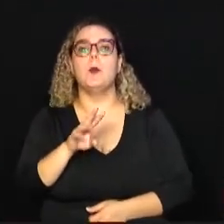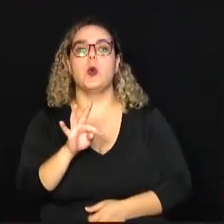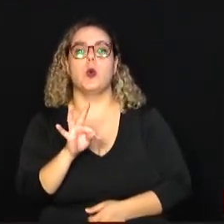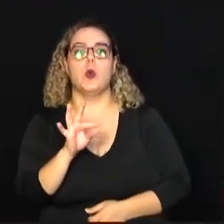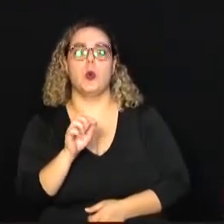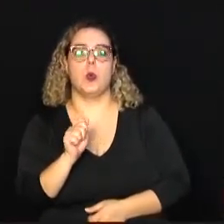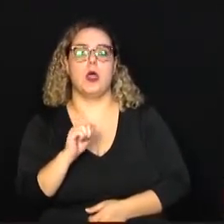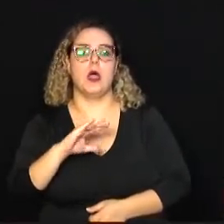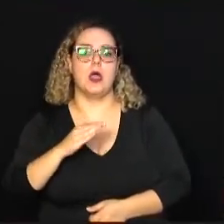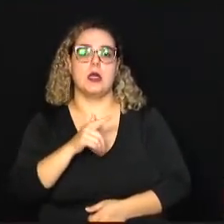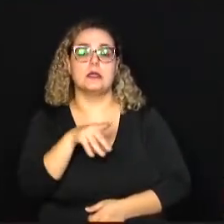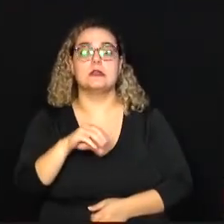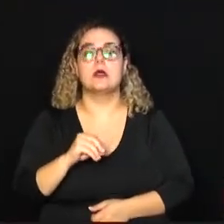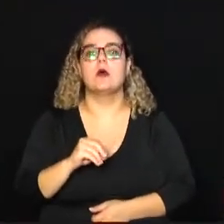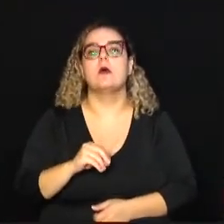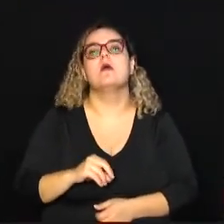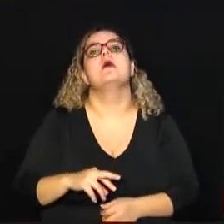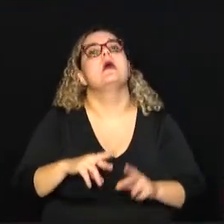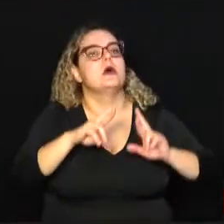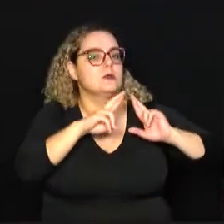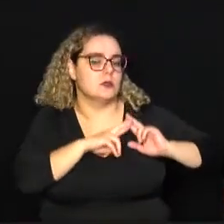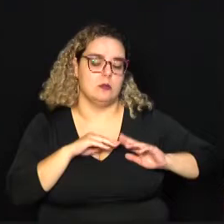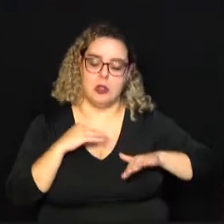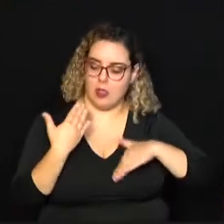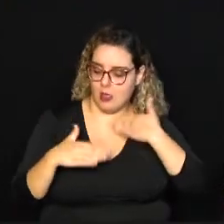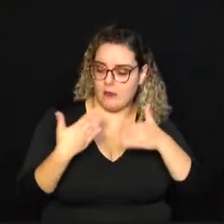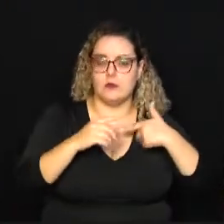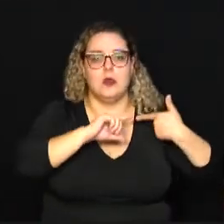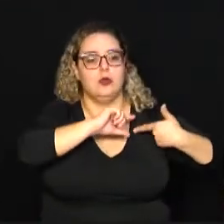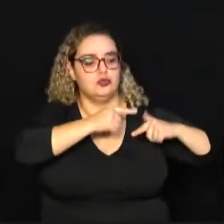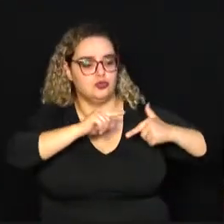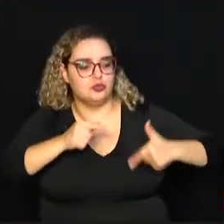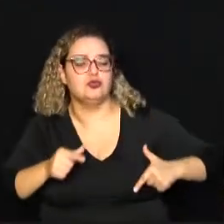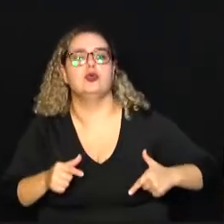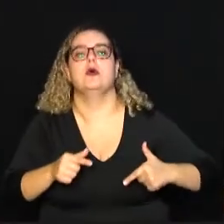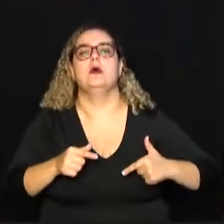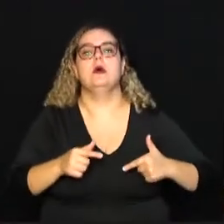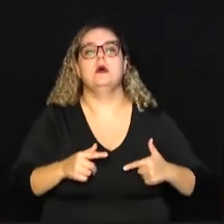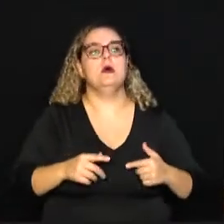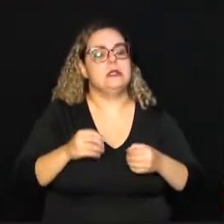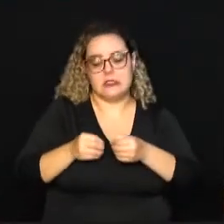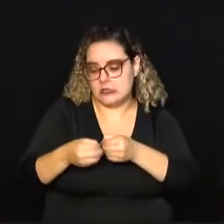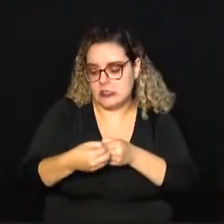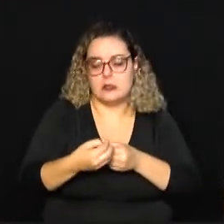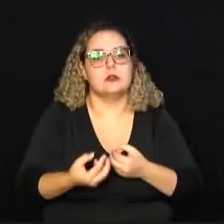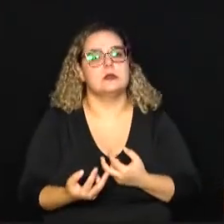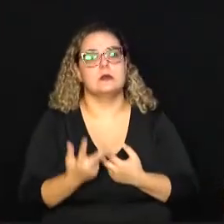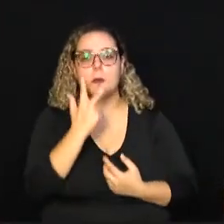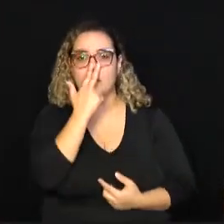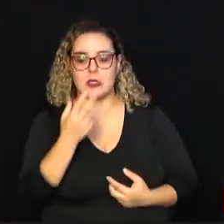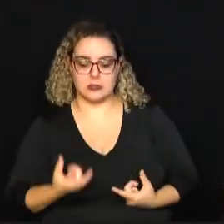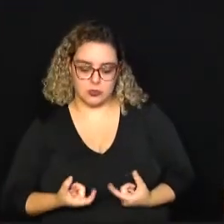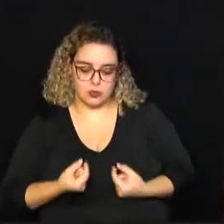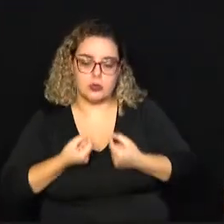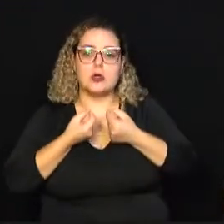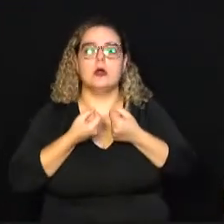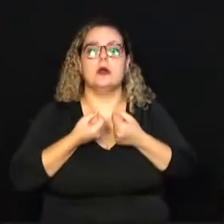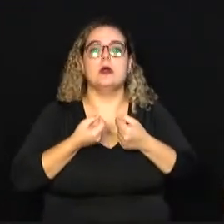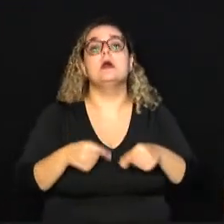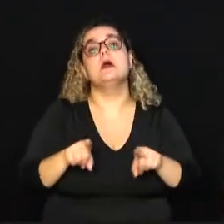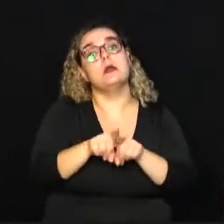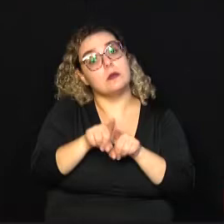pela evolução das espécies, é responsável por doenças como câncer, né, e também responsável pelas mutações que os vírus vão